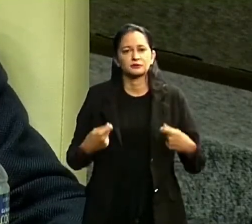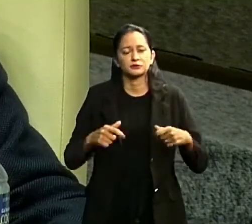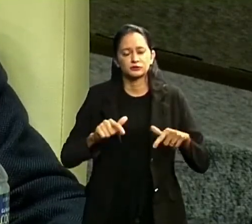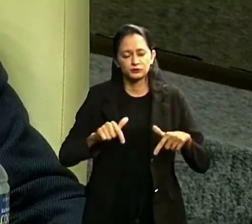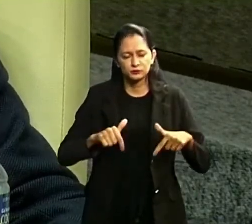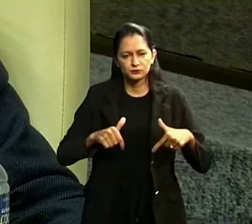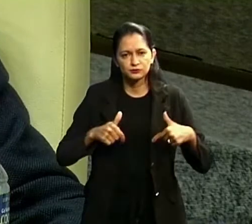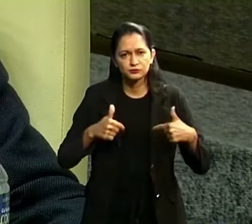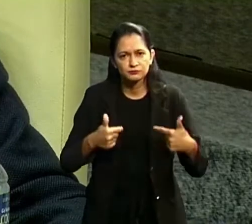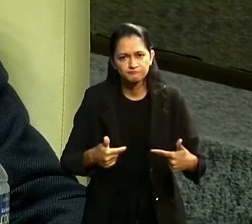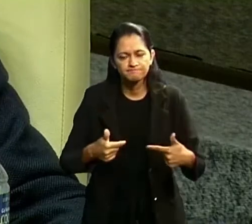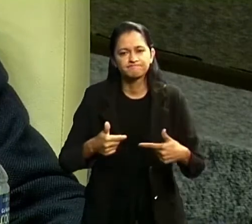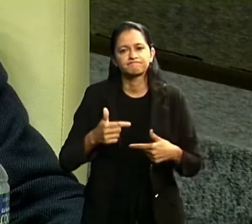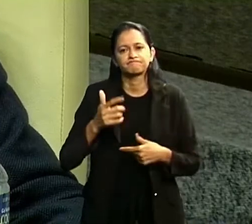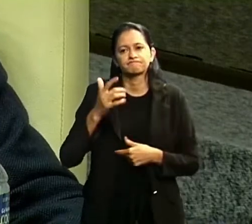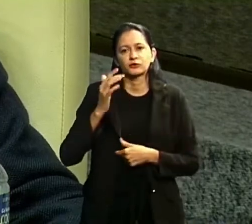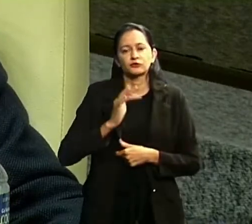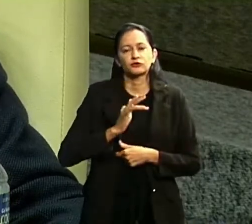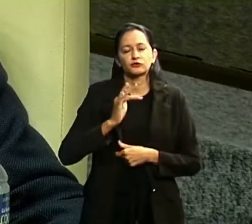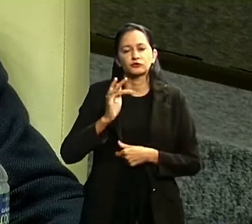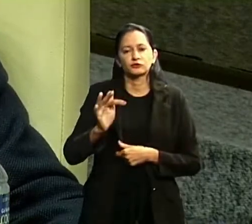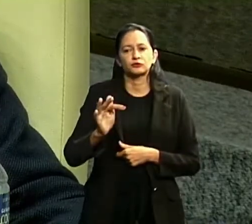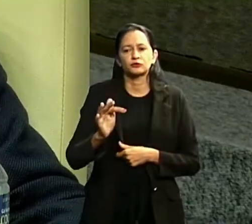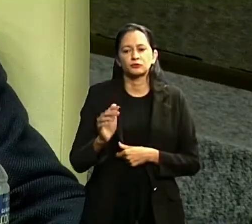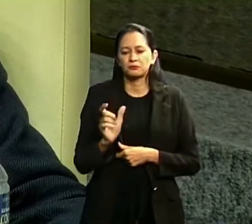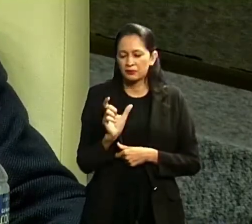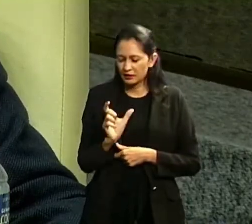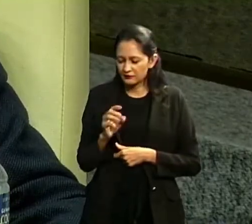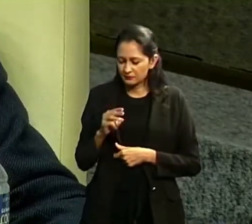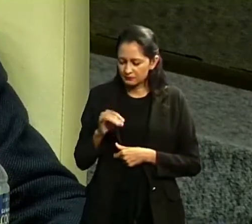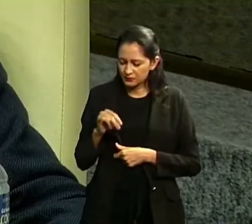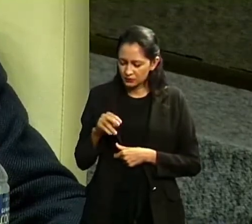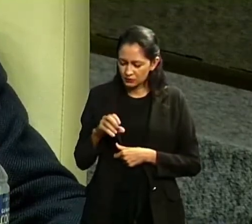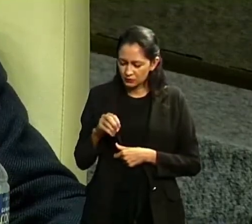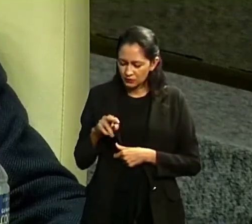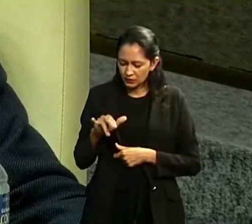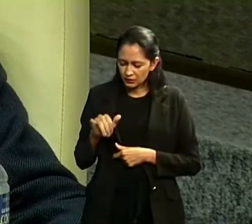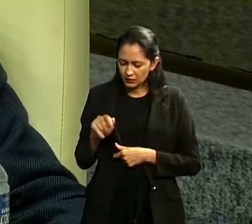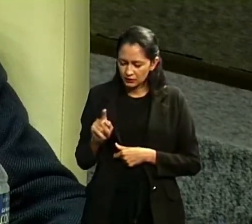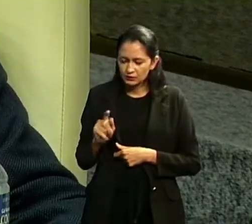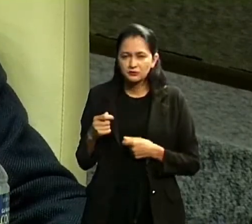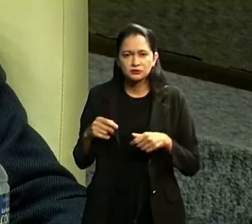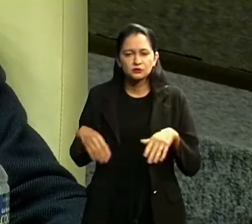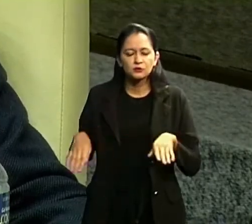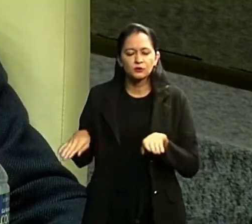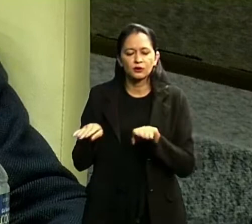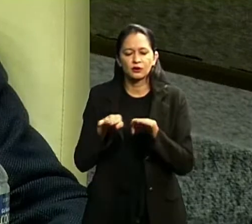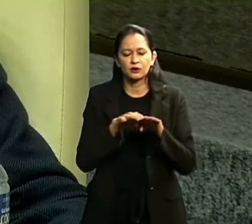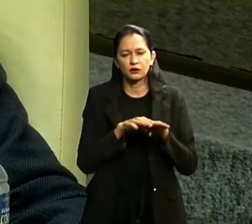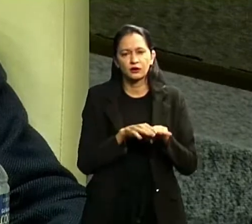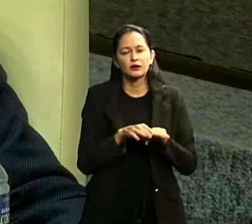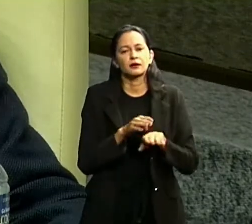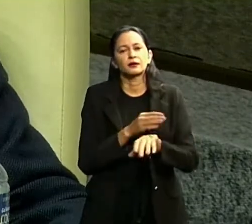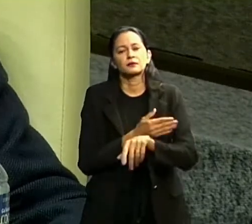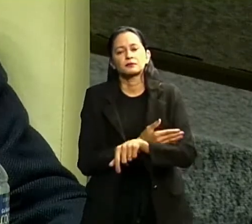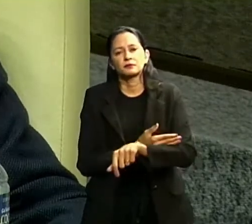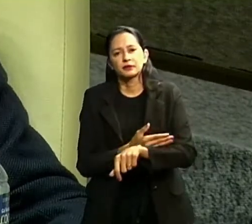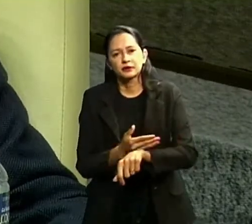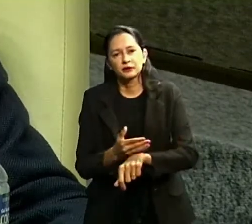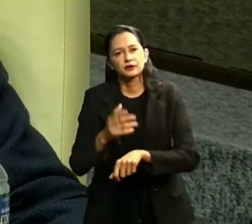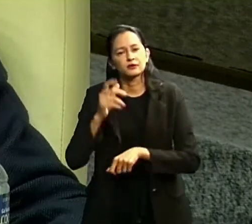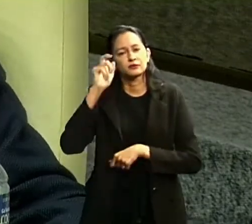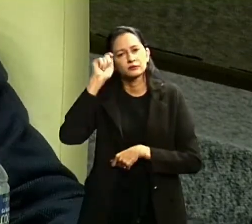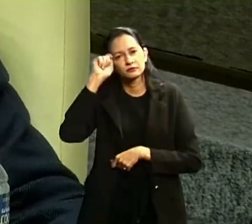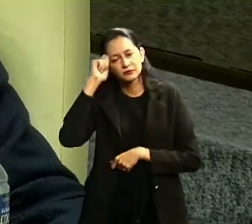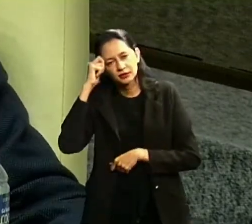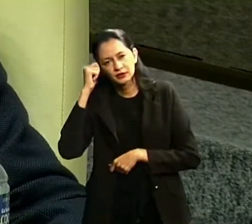para que amanhã nós não podemos utilizar mais a palavra minoria. Somos todos iguais, brancos, pretos, mulheres, homens,